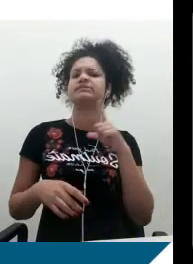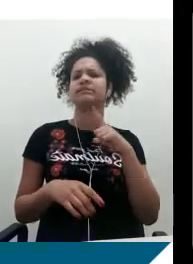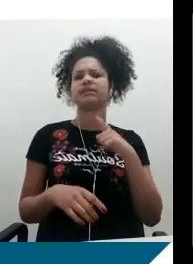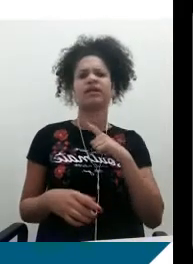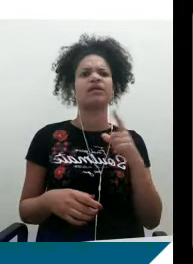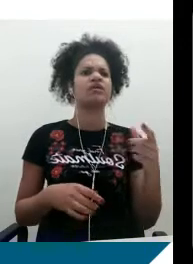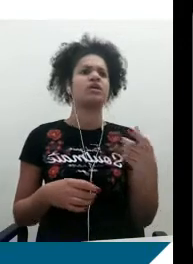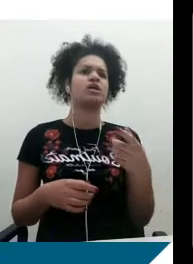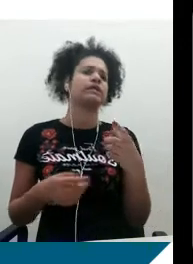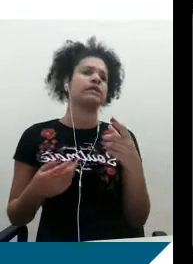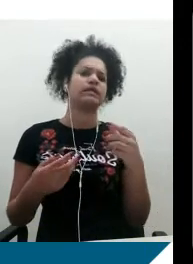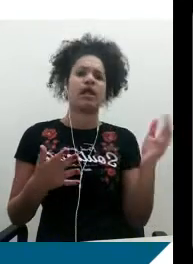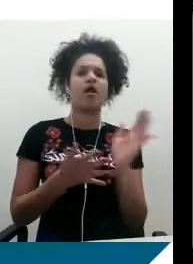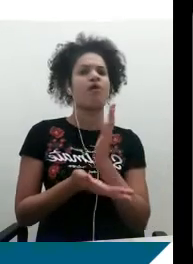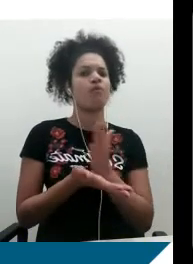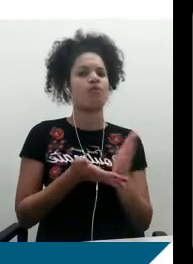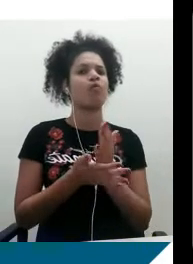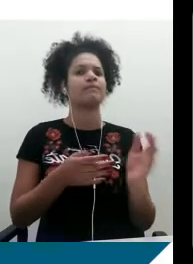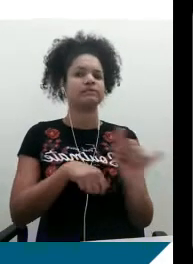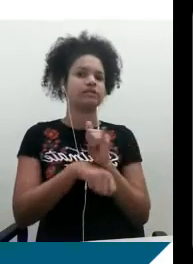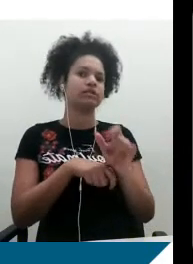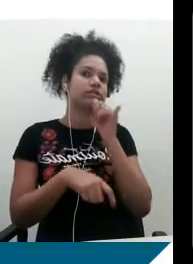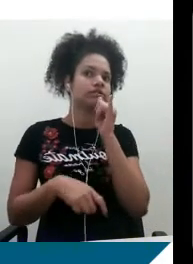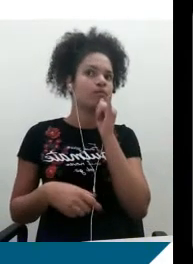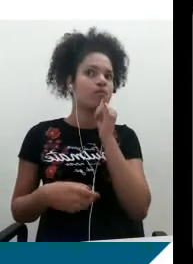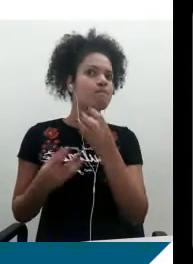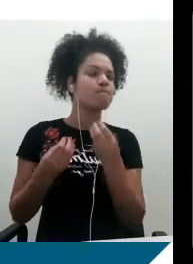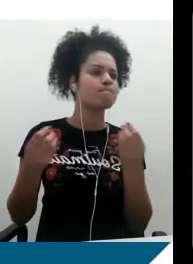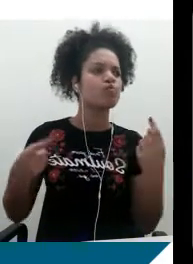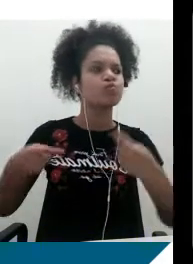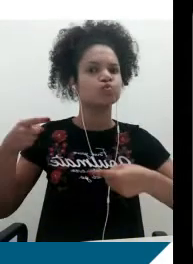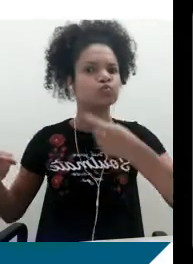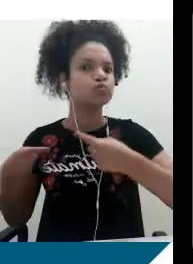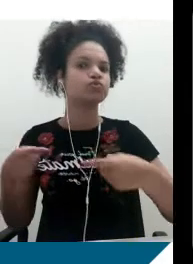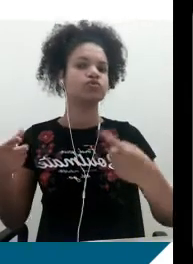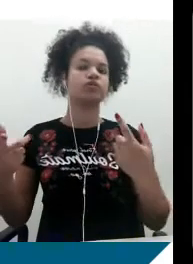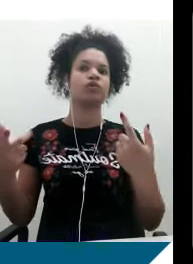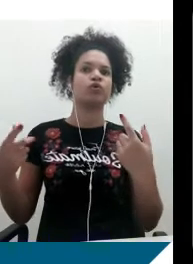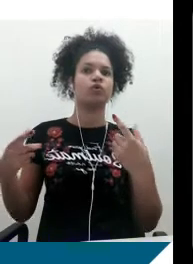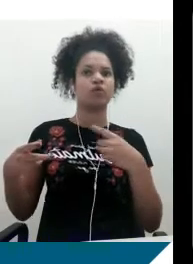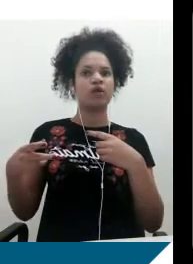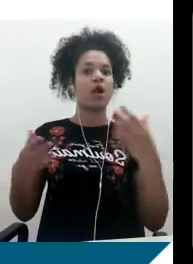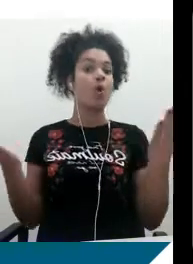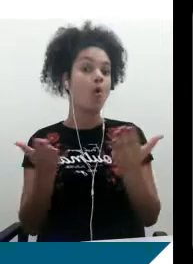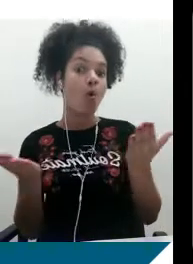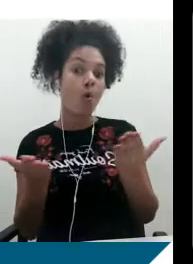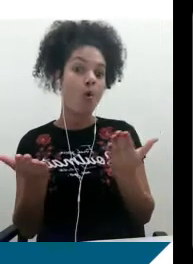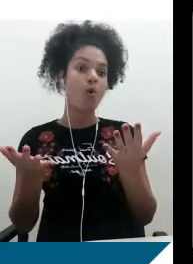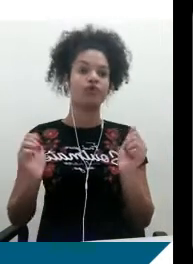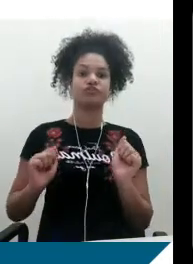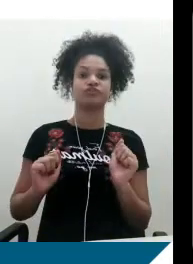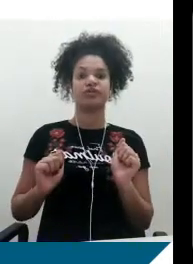a gente encontra recursos linguísticos como muito se tem discutido, atualmente, hoje em dia, porque a fonte